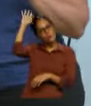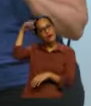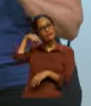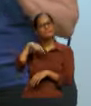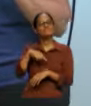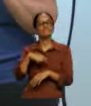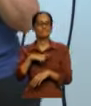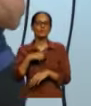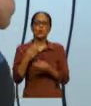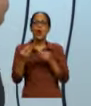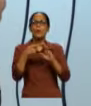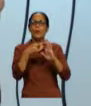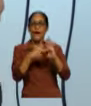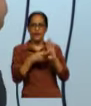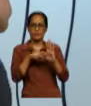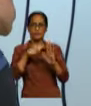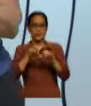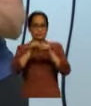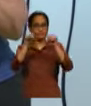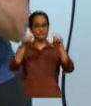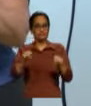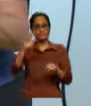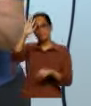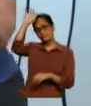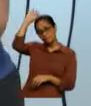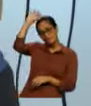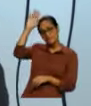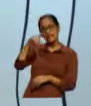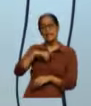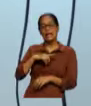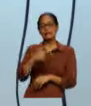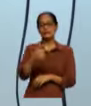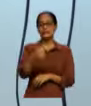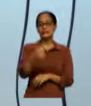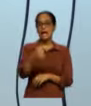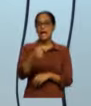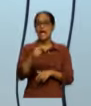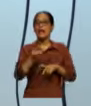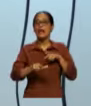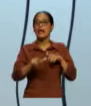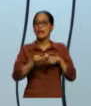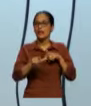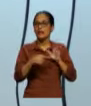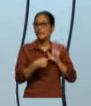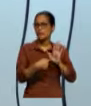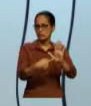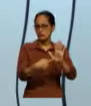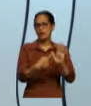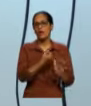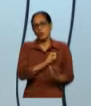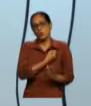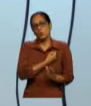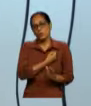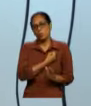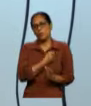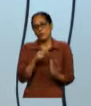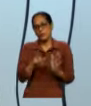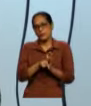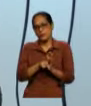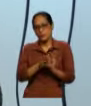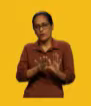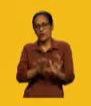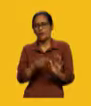às regras. Esse sistema romano, ele tem sete letras para representar, né, os seus números, que